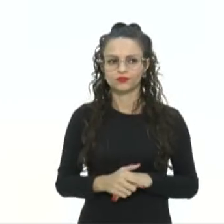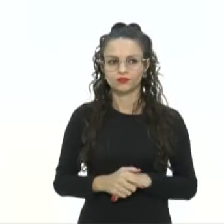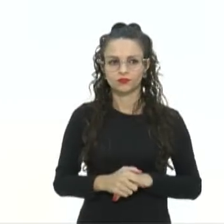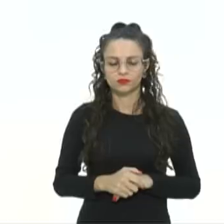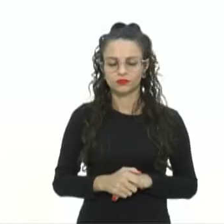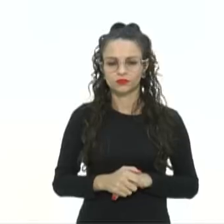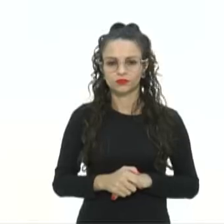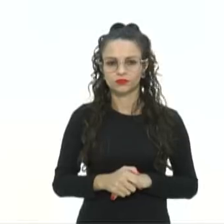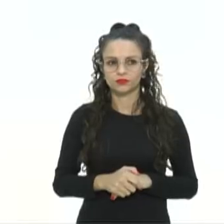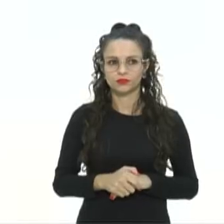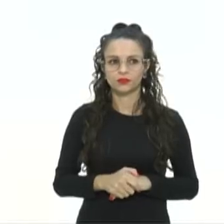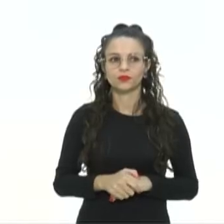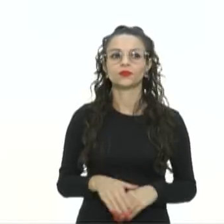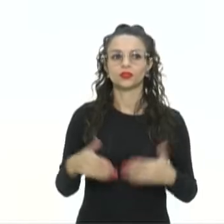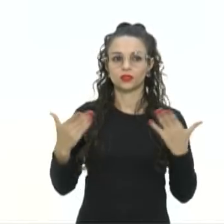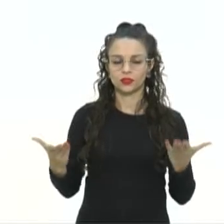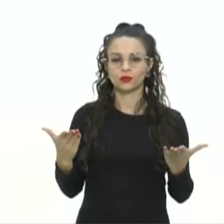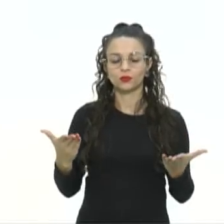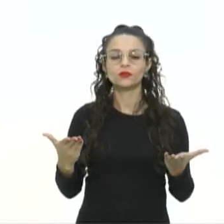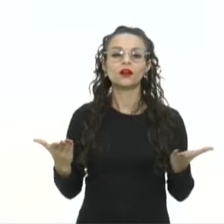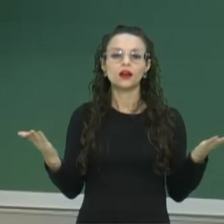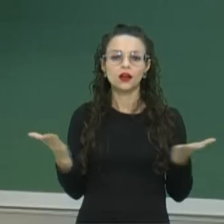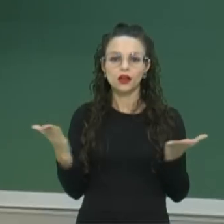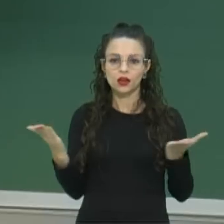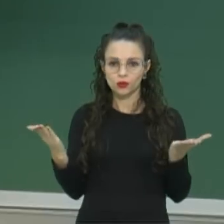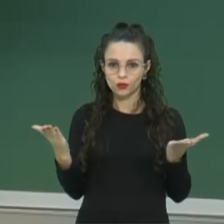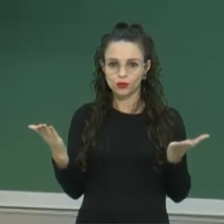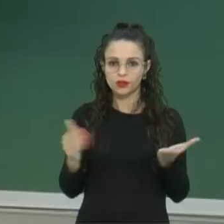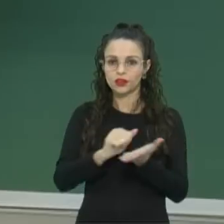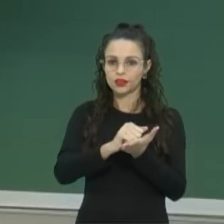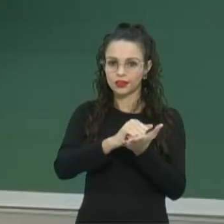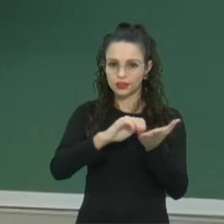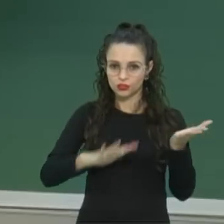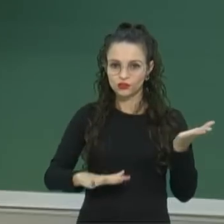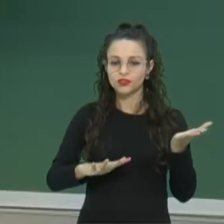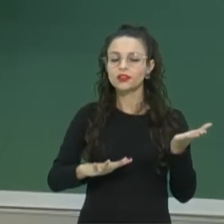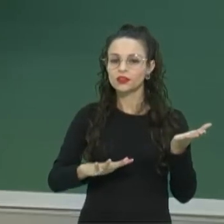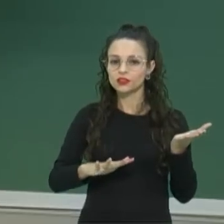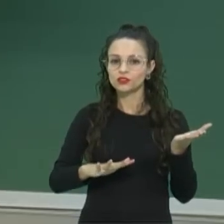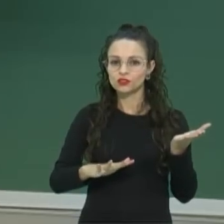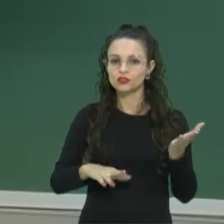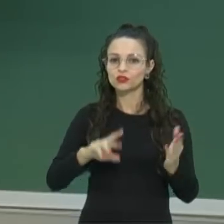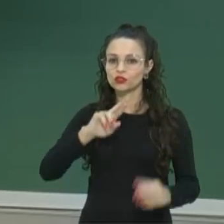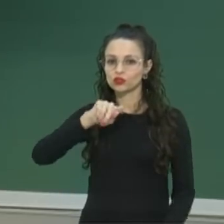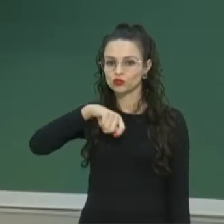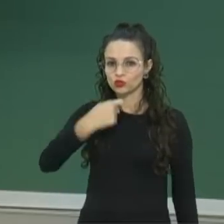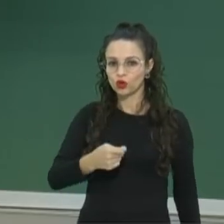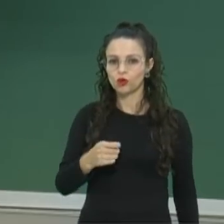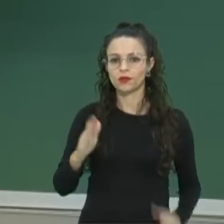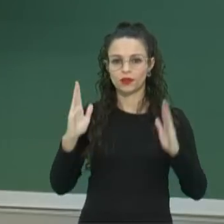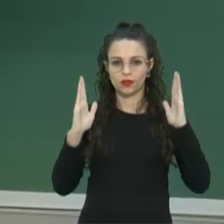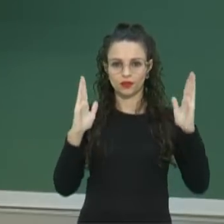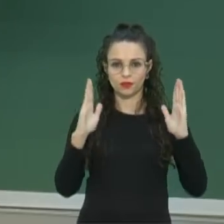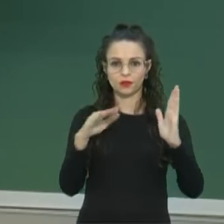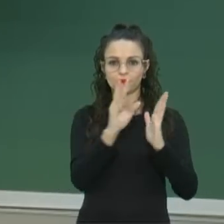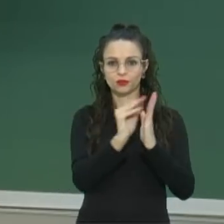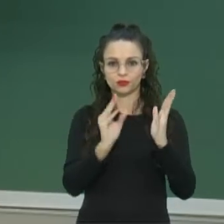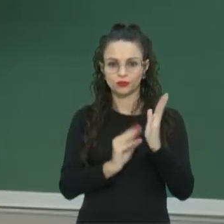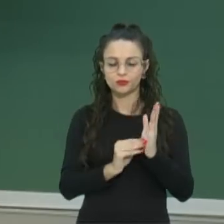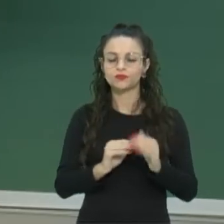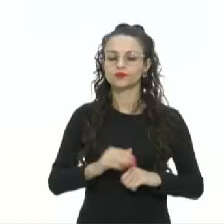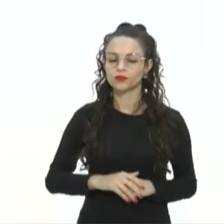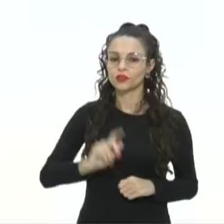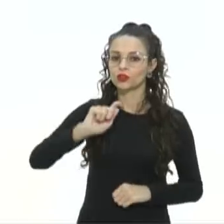religiosas. Então, vamos agora ao atividade que é referente a essa parte do conteúdo.